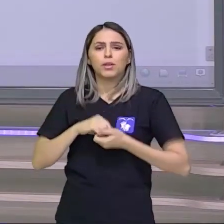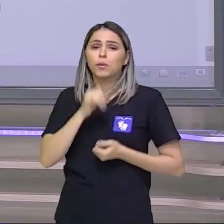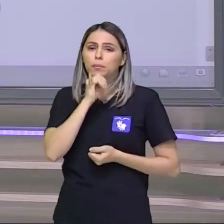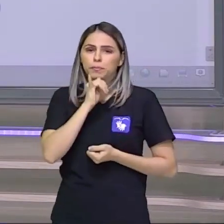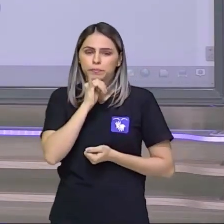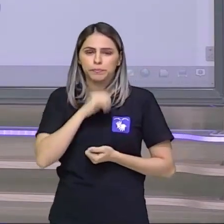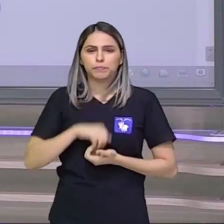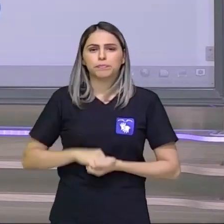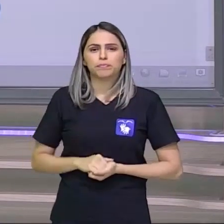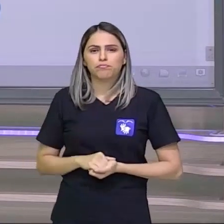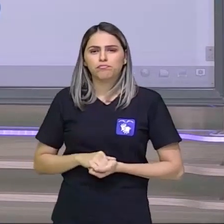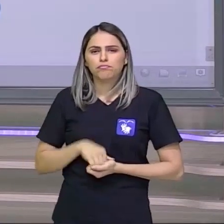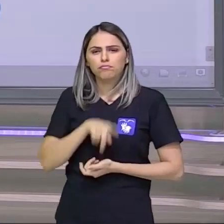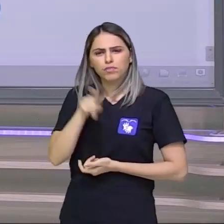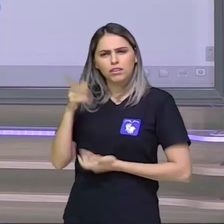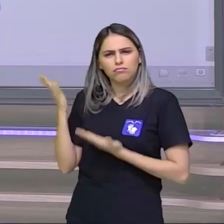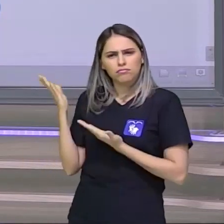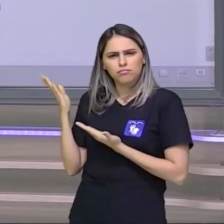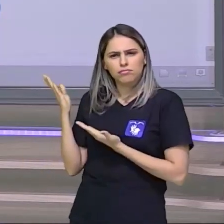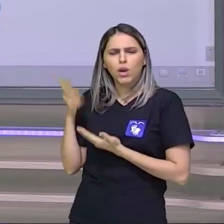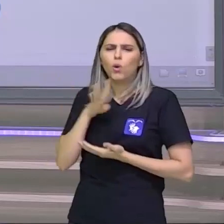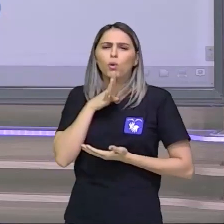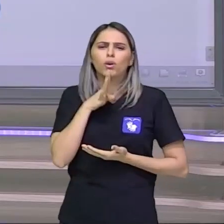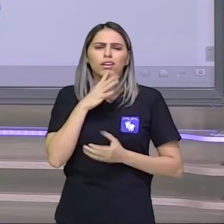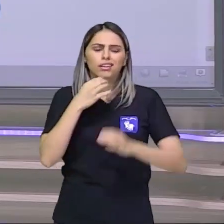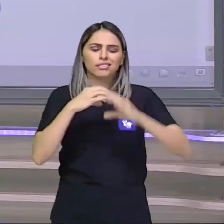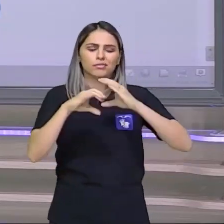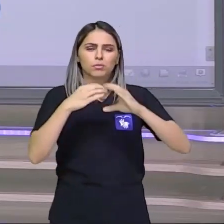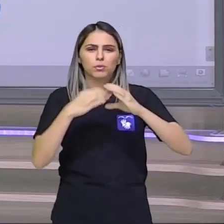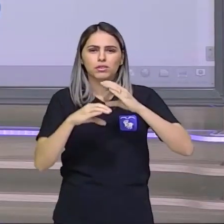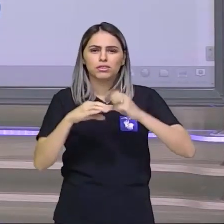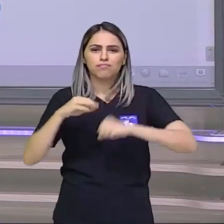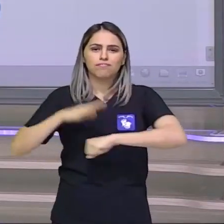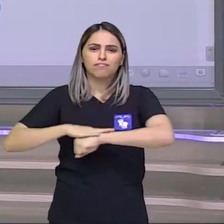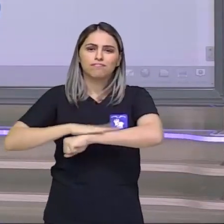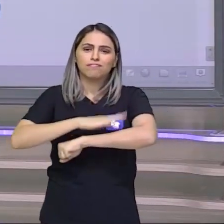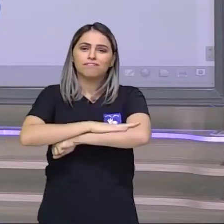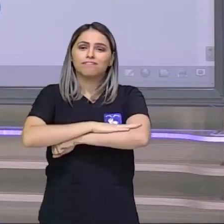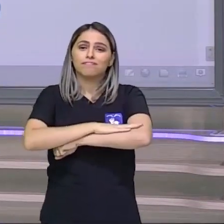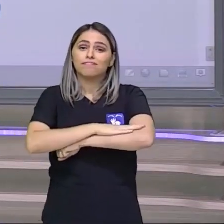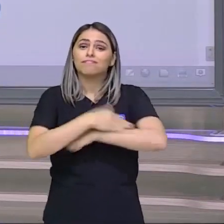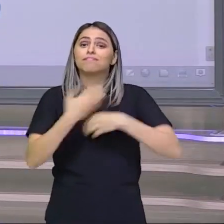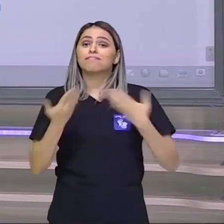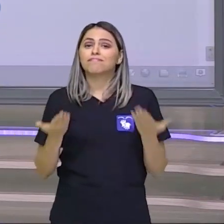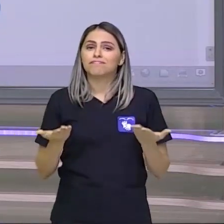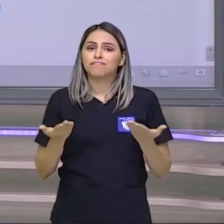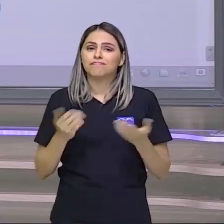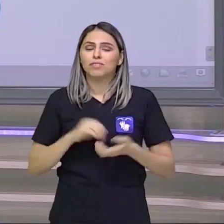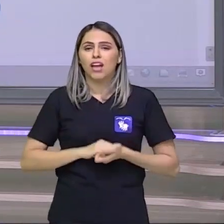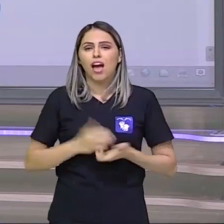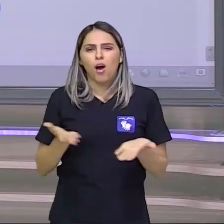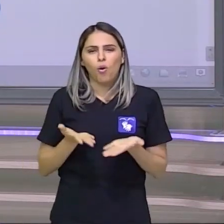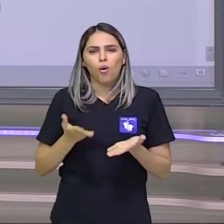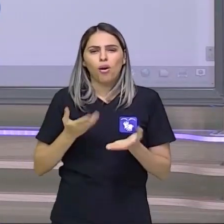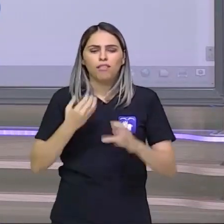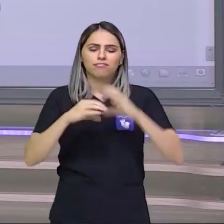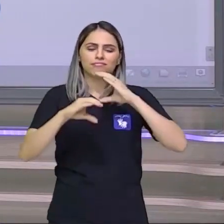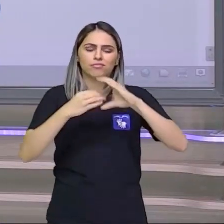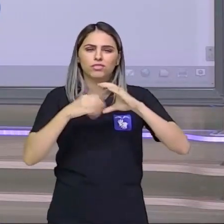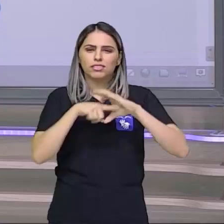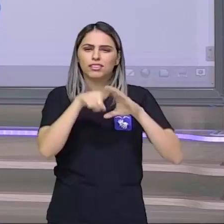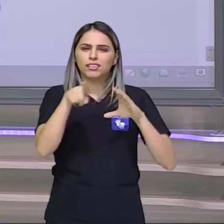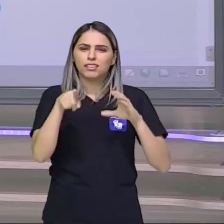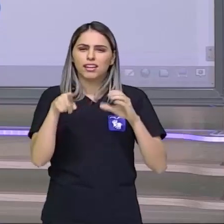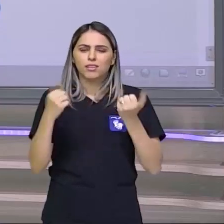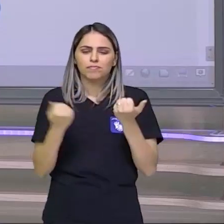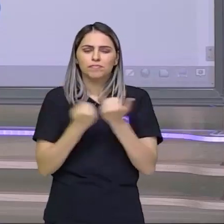lá. Quem nunca viu ou ouviu essa música, O Sapo Não Lava o Pé? Vou cantar para vocês